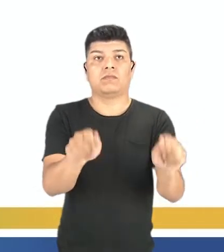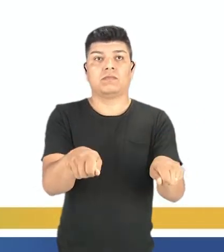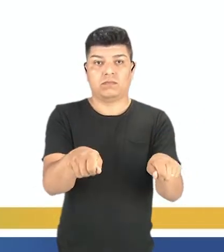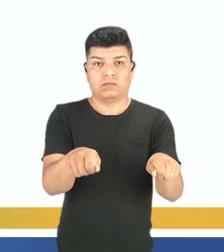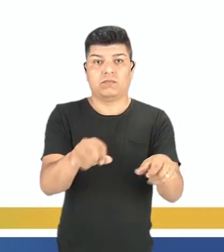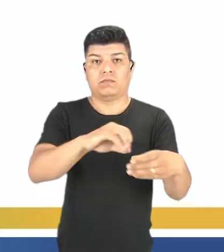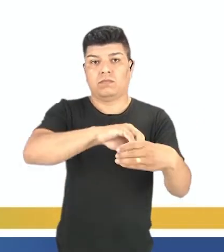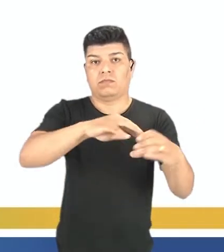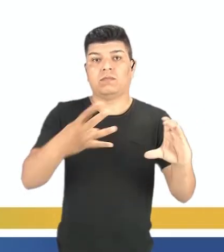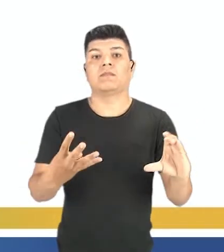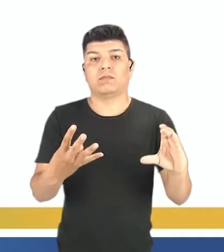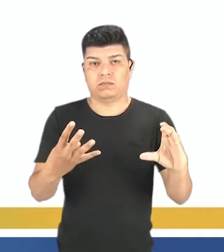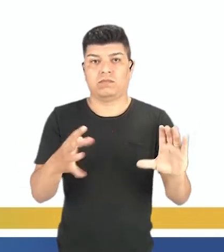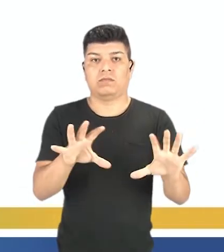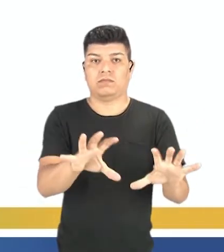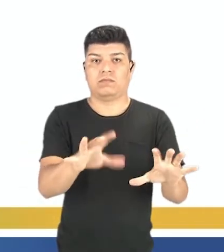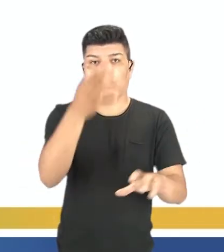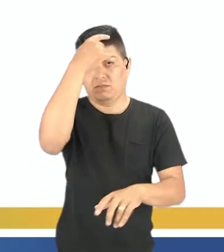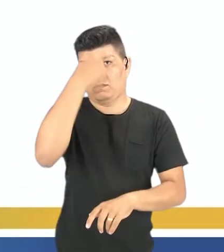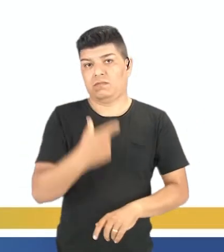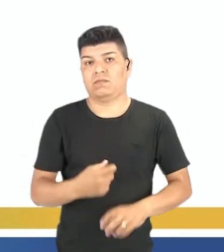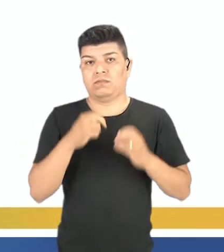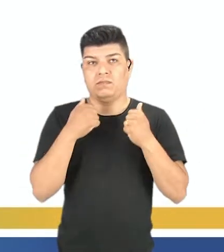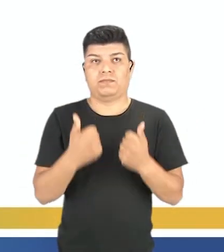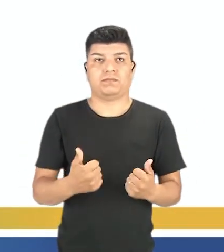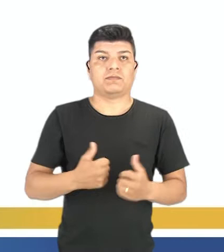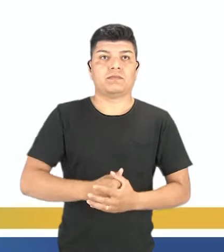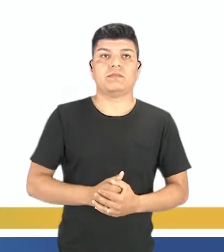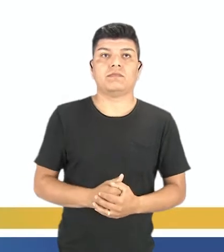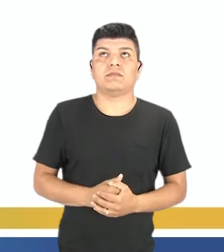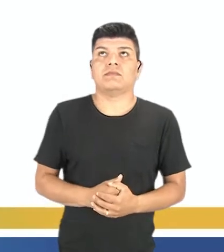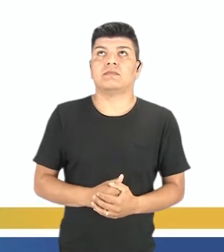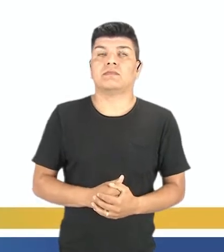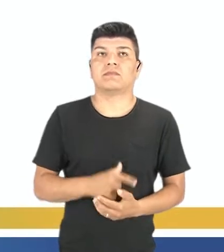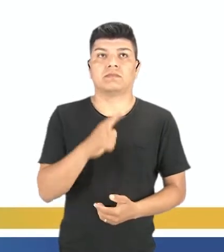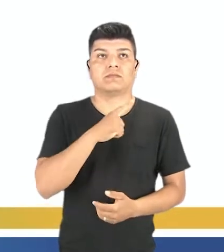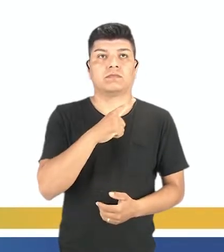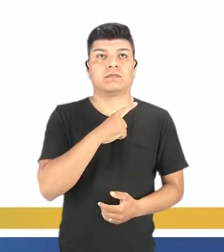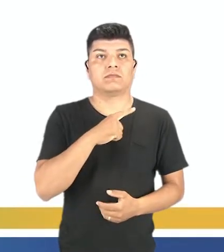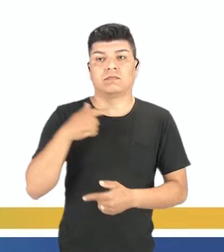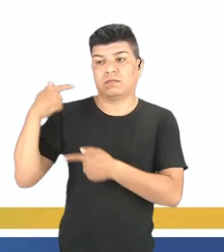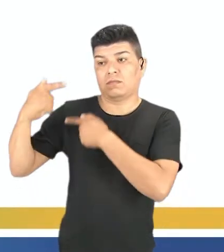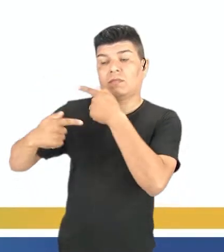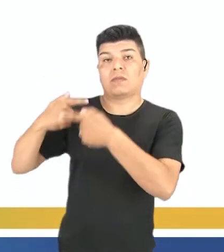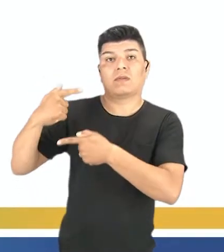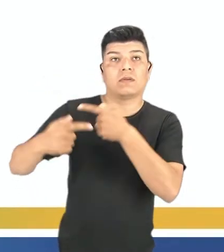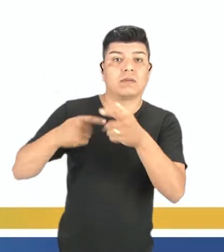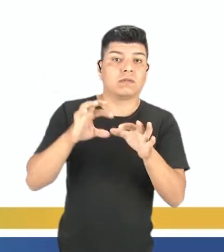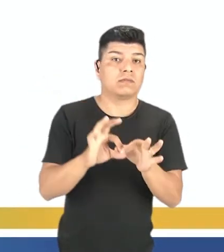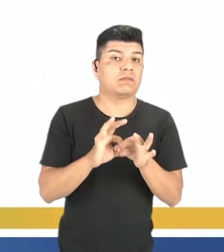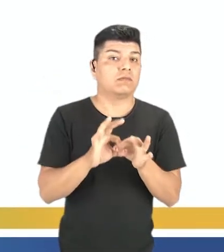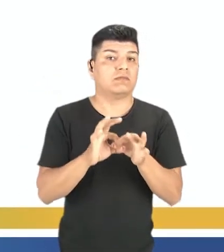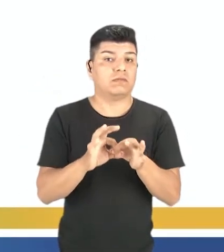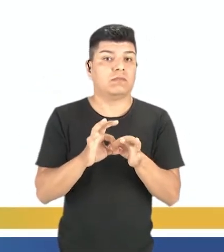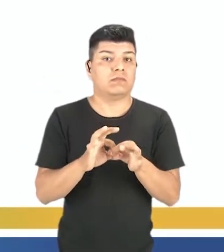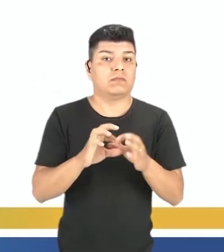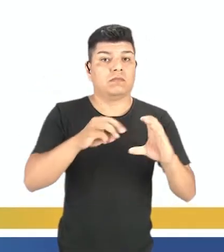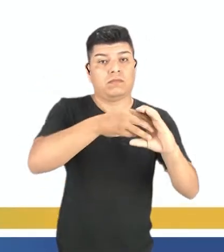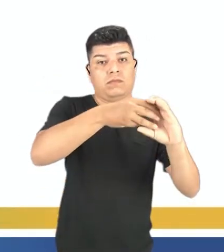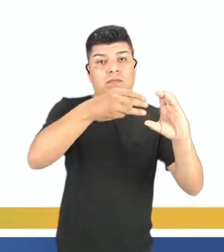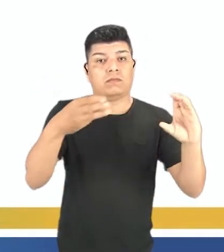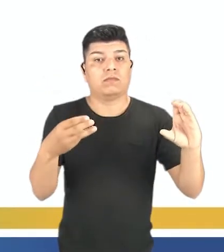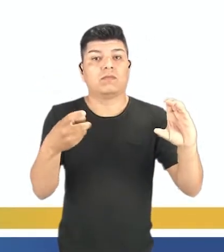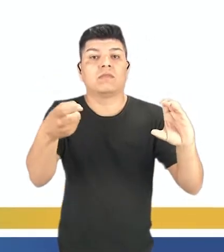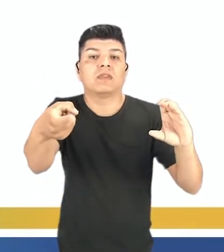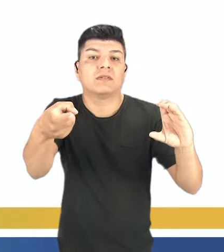vai dar a característica desse indivíduo. Tudo bem? Então nós vamos ter a herança ligada ao cromossomo X,